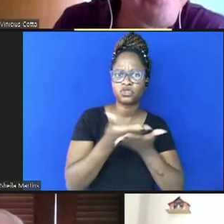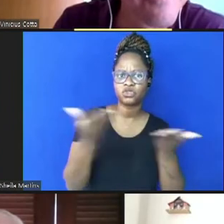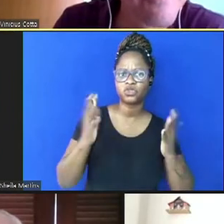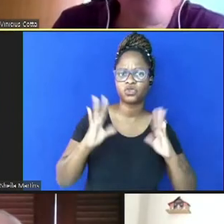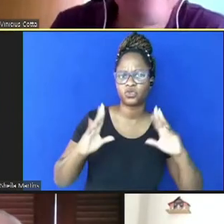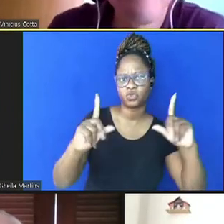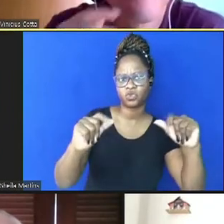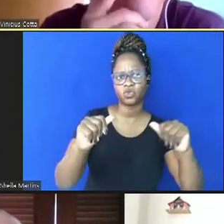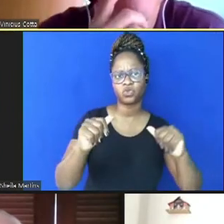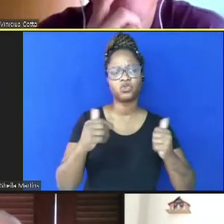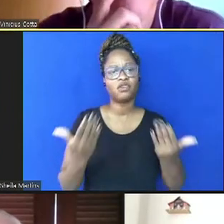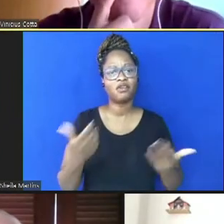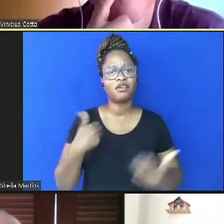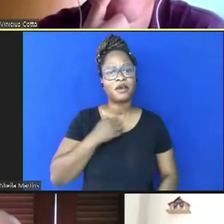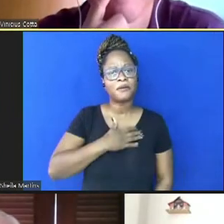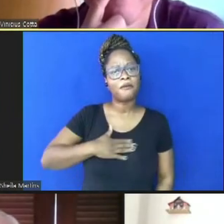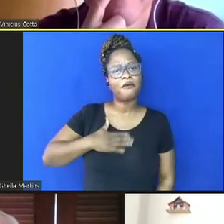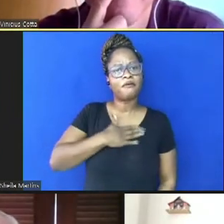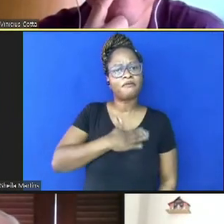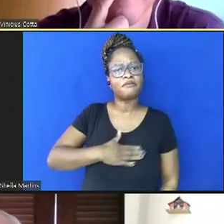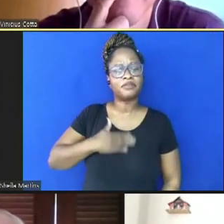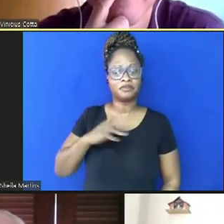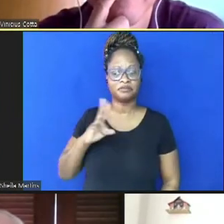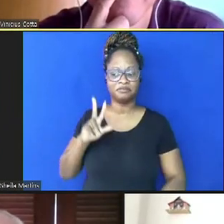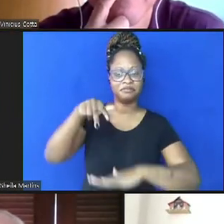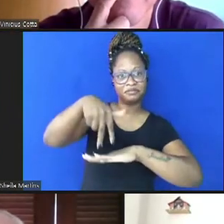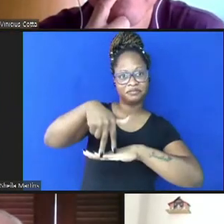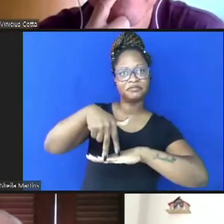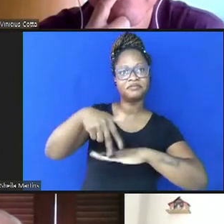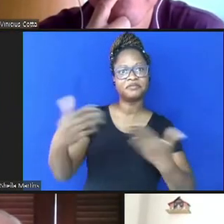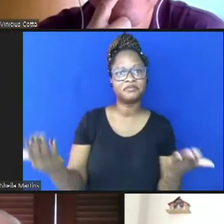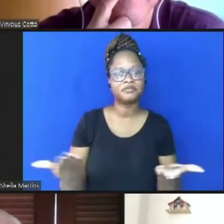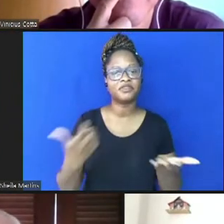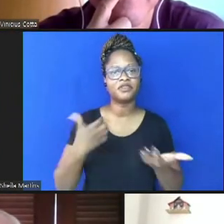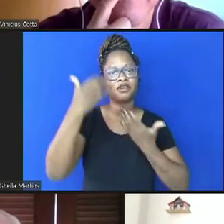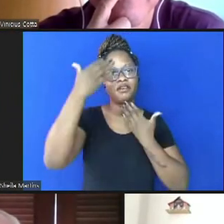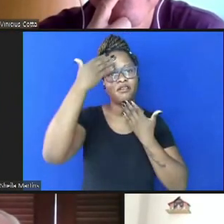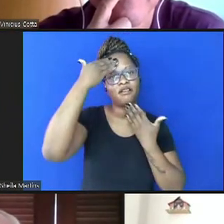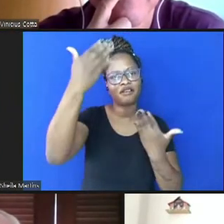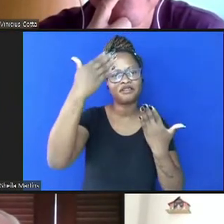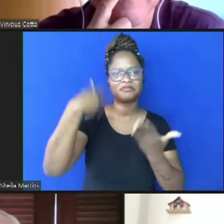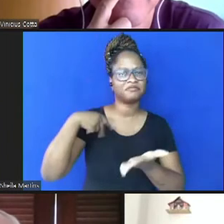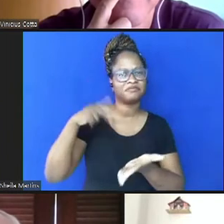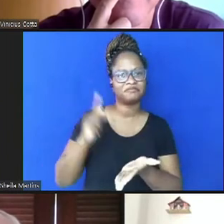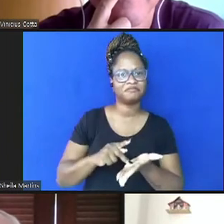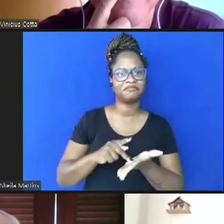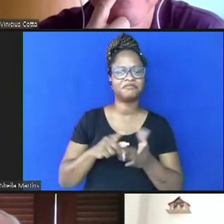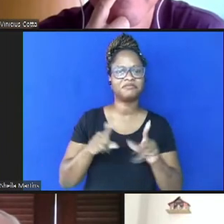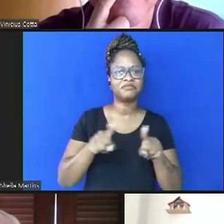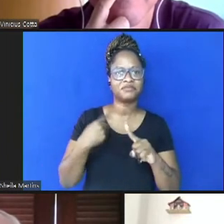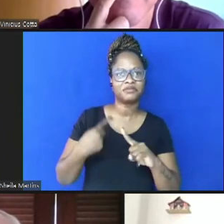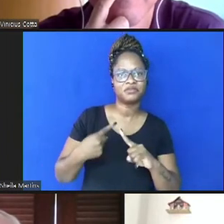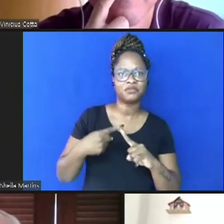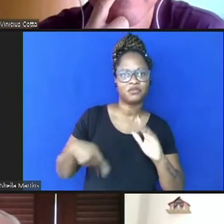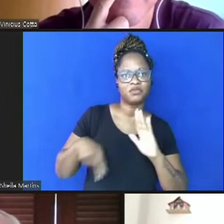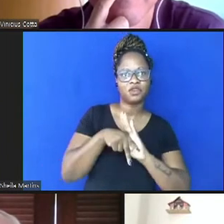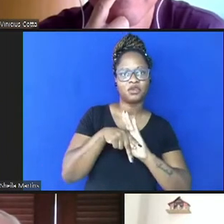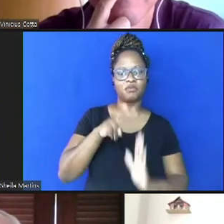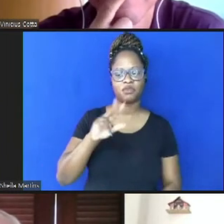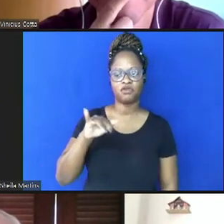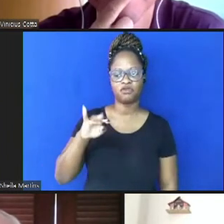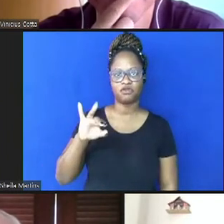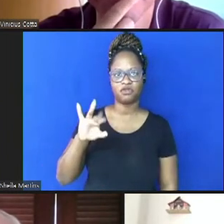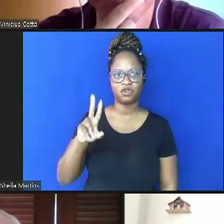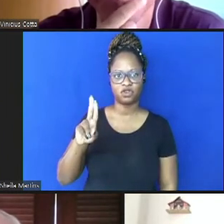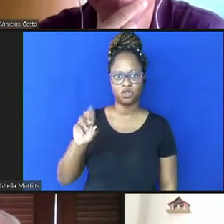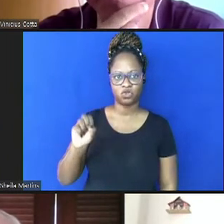todas. É um prazer enorme estar aqui. Quero agradecer muito ao próprio Vinícius e ao Marcelo